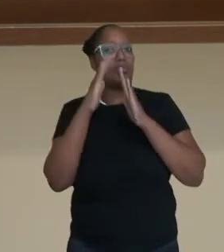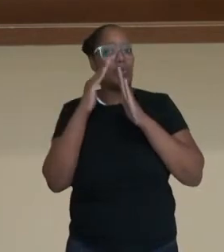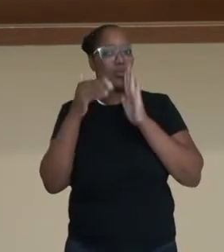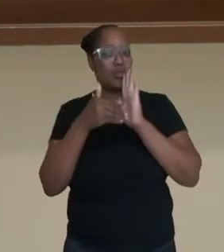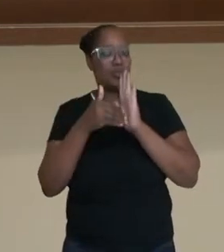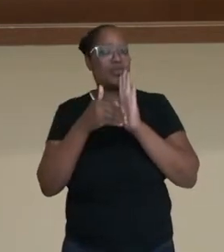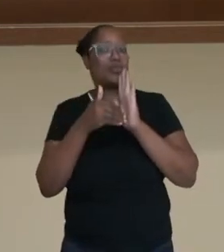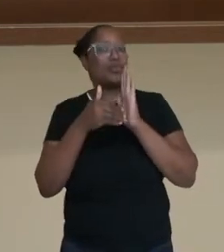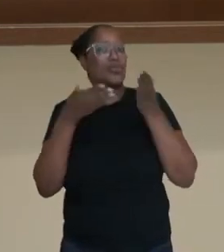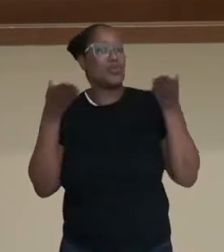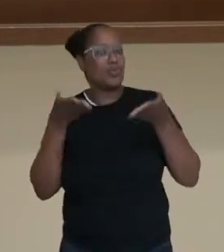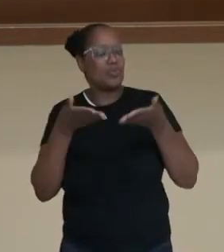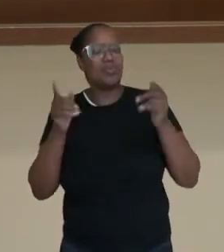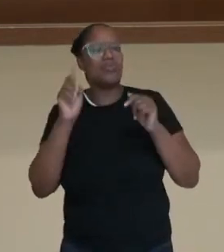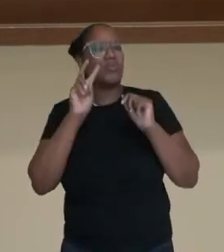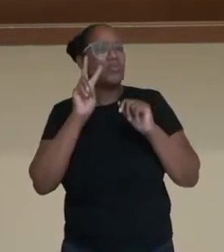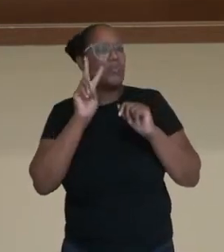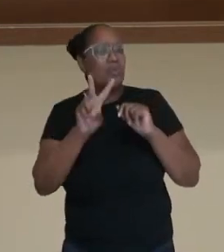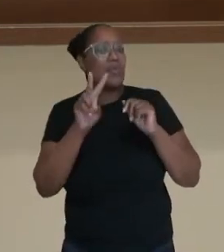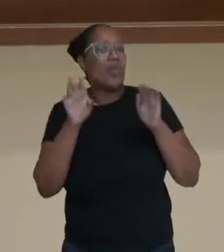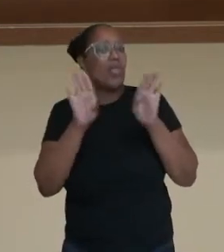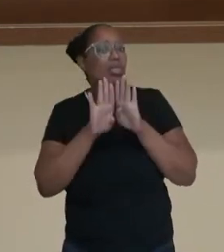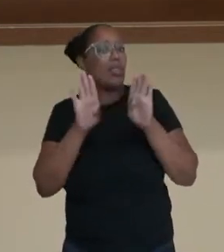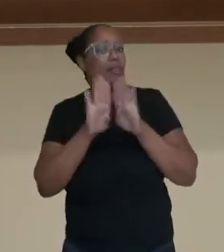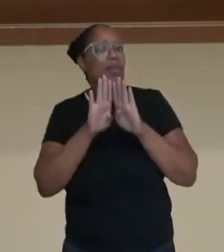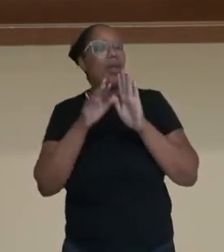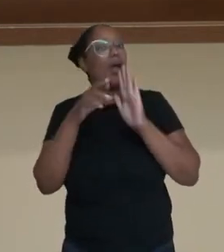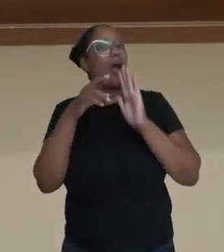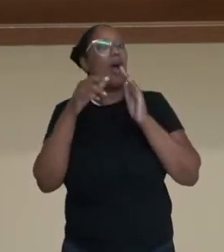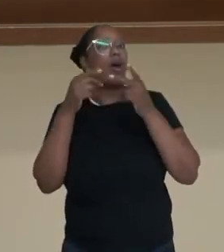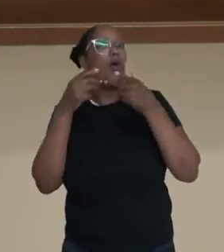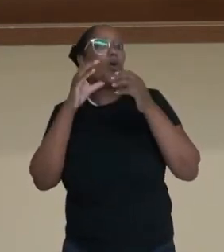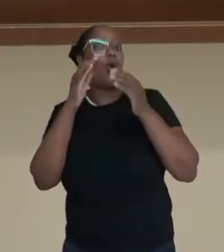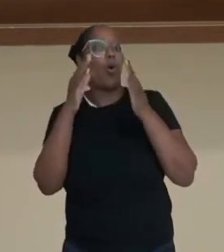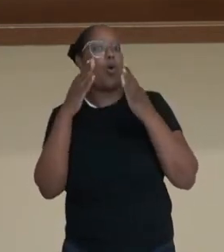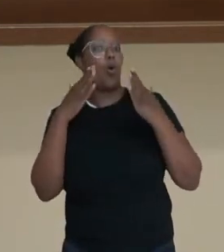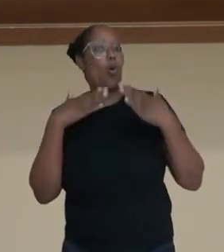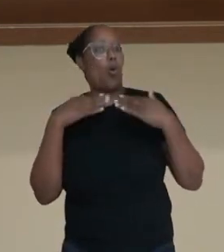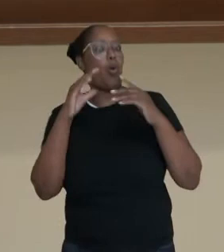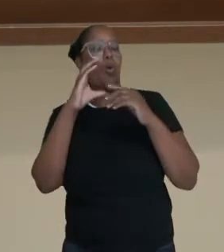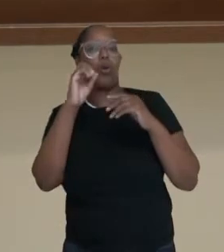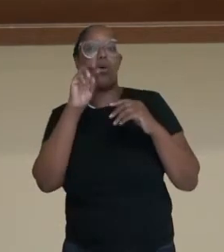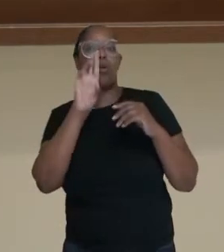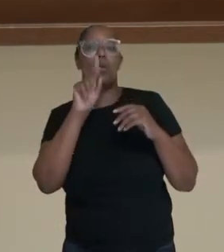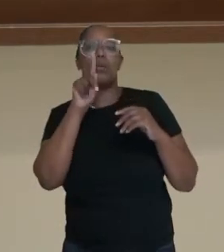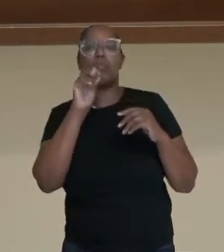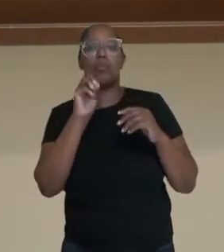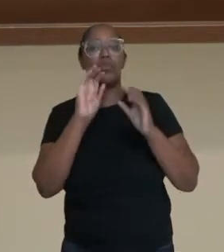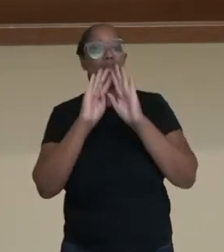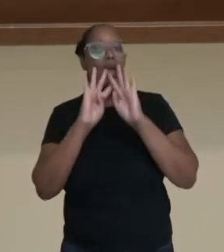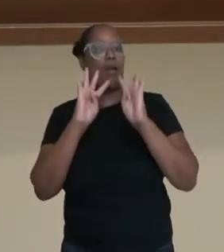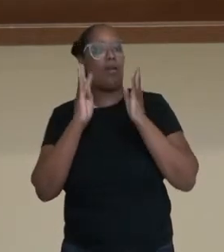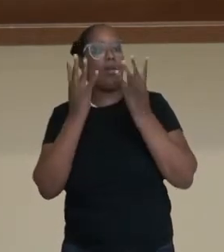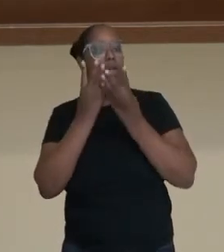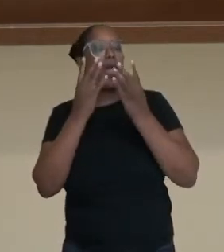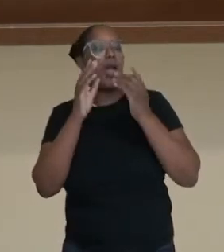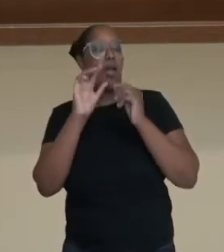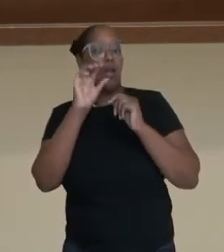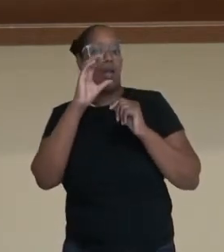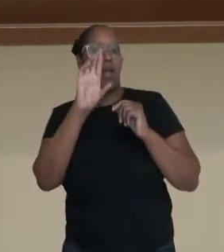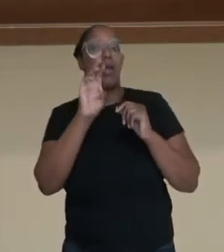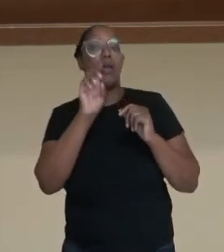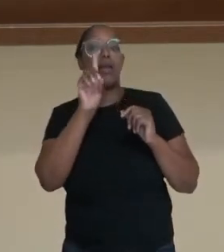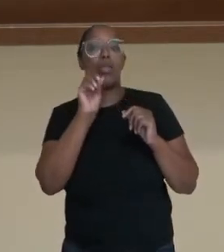mas vamos ver também em relação um pouquinho a respeito dos corpos redondos. Vocês lembram que é isso? Então vamos lá